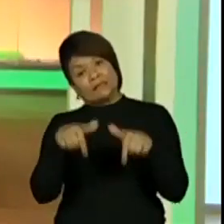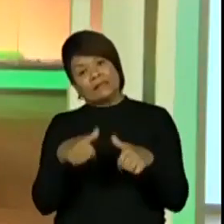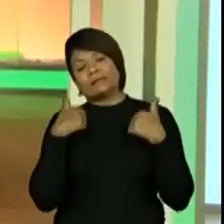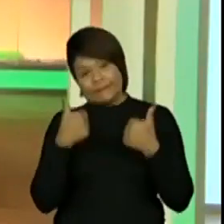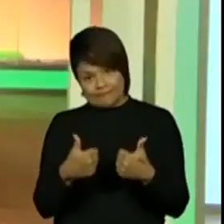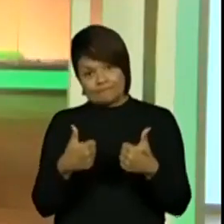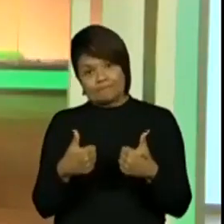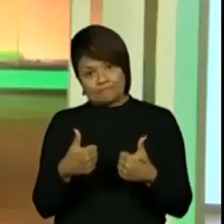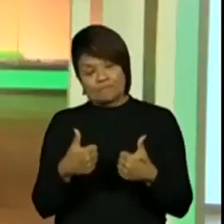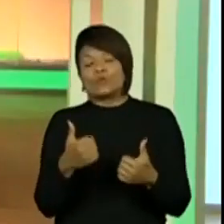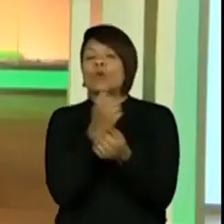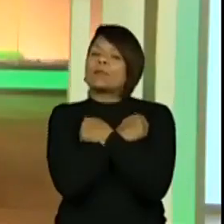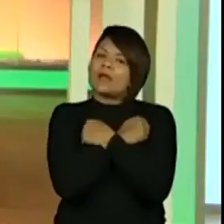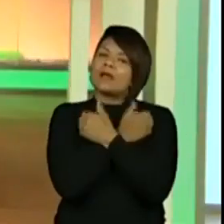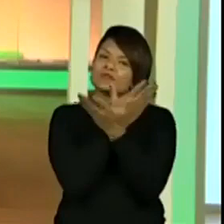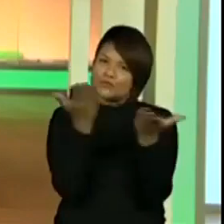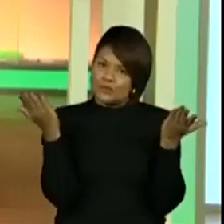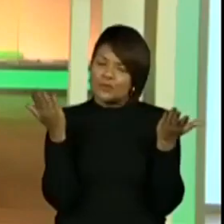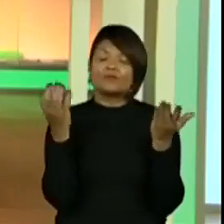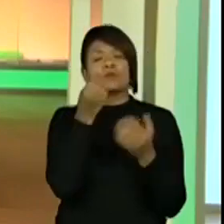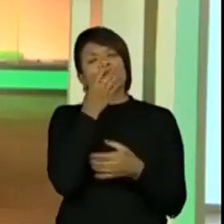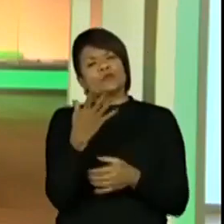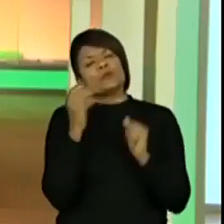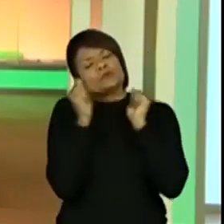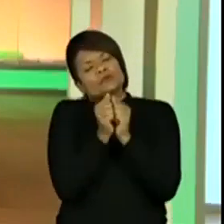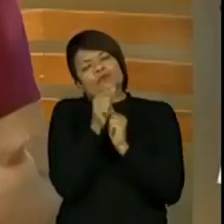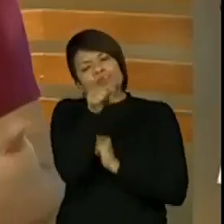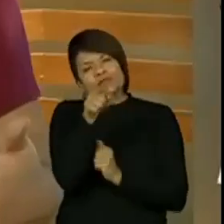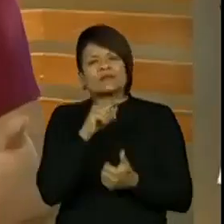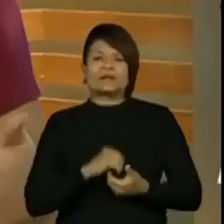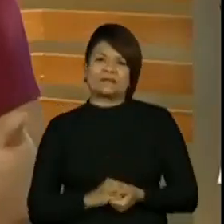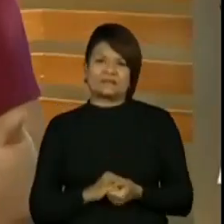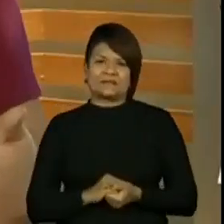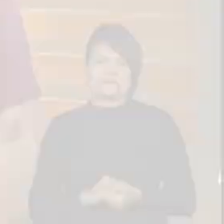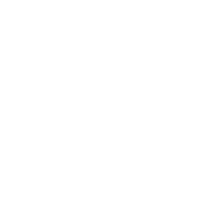tá? Um abraço a todos, foi muito bom estar com vocês.